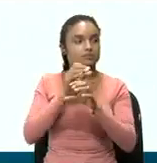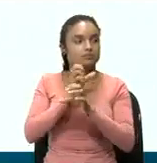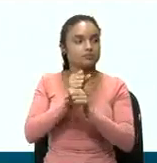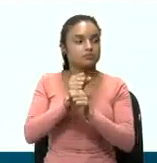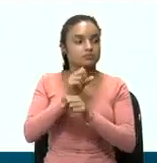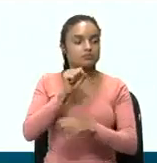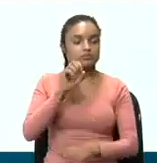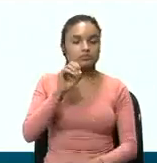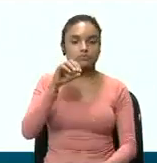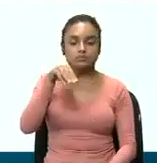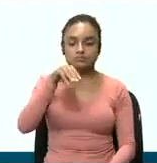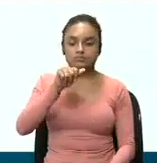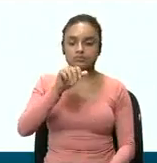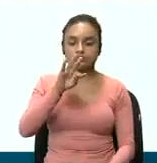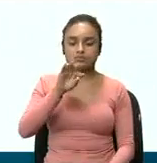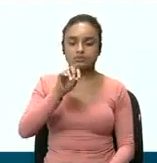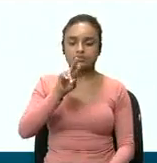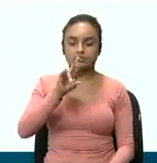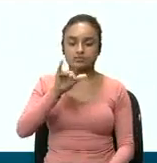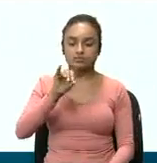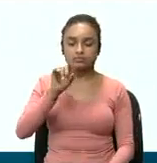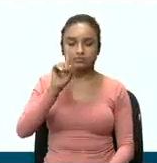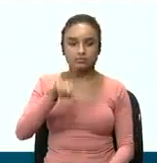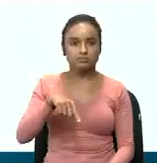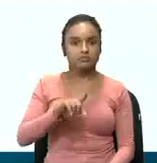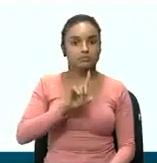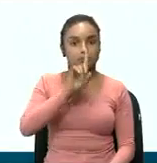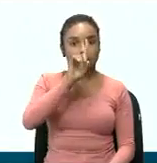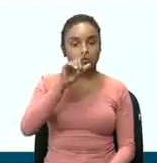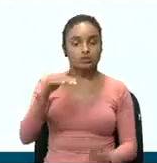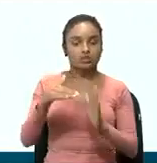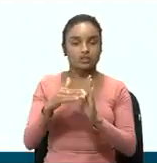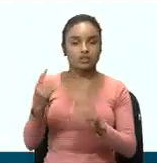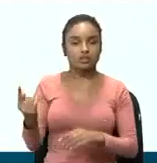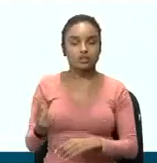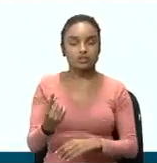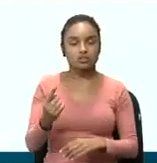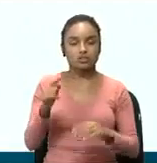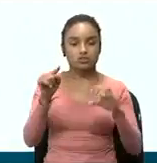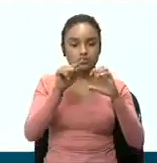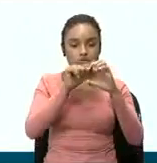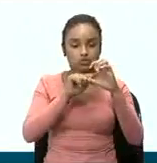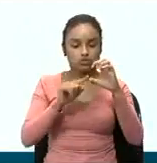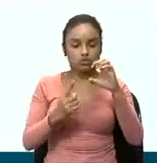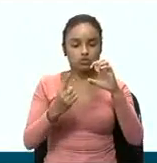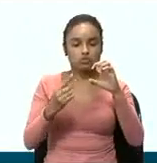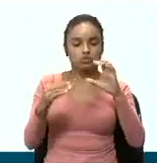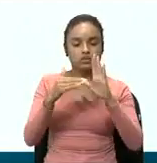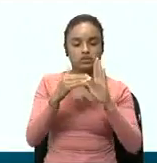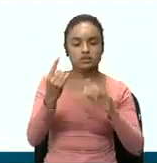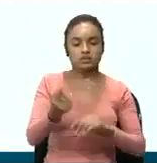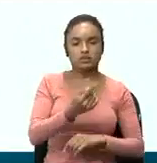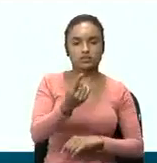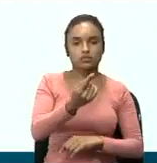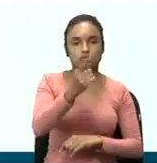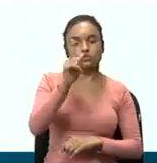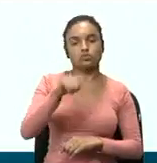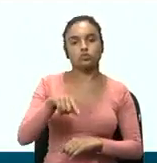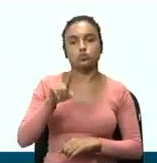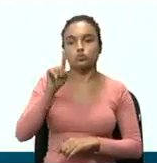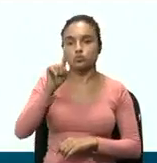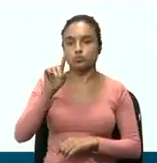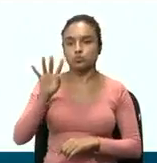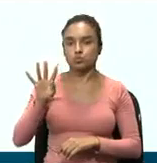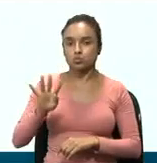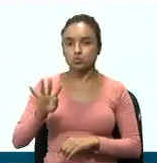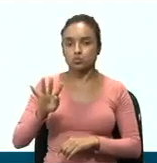somatório de 1 ao infinito de 1 quarto que multiplica